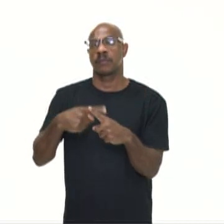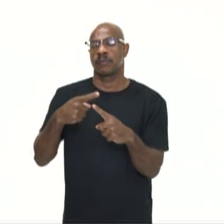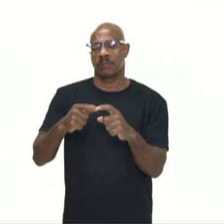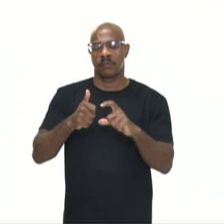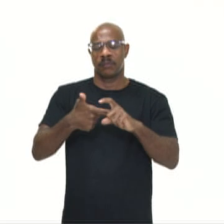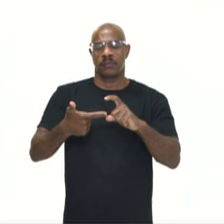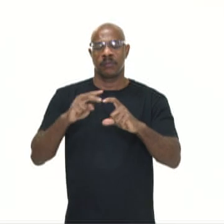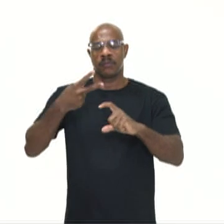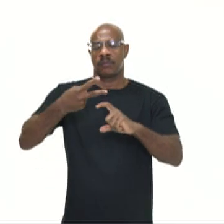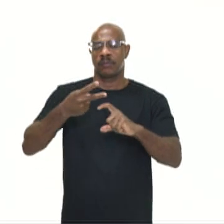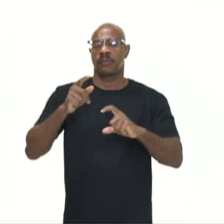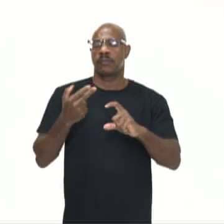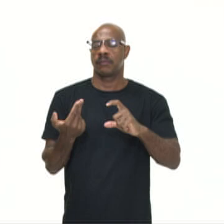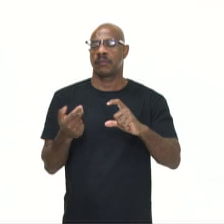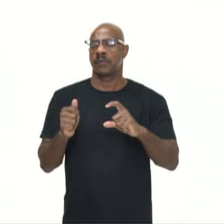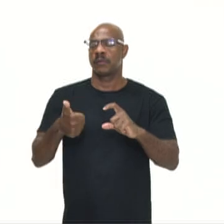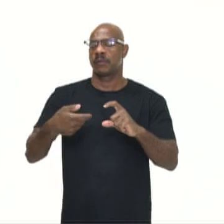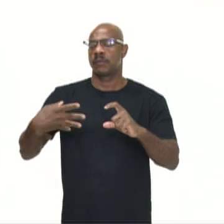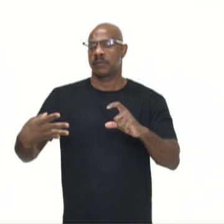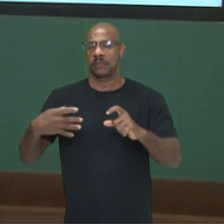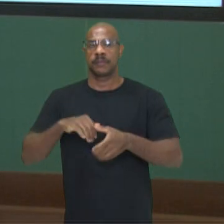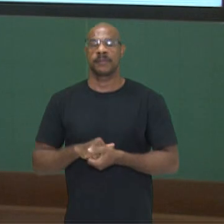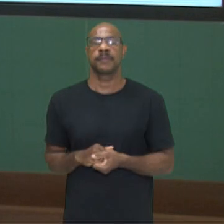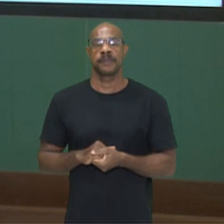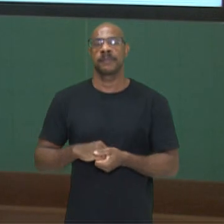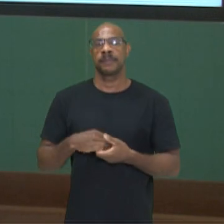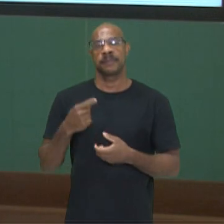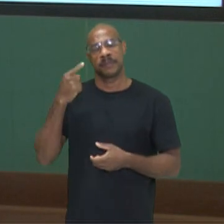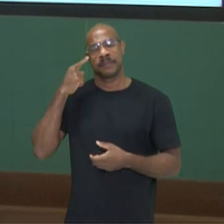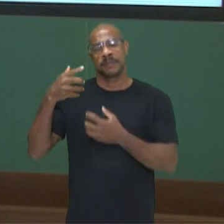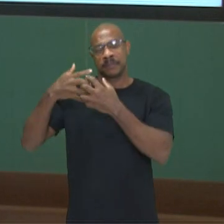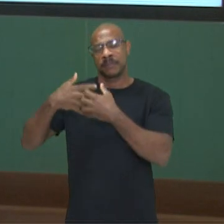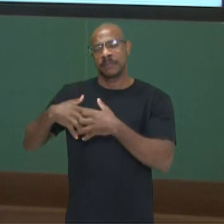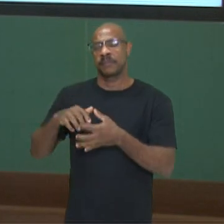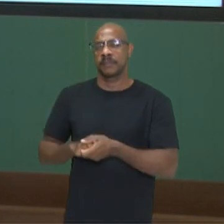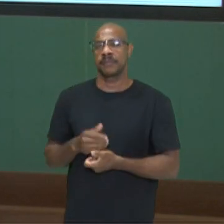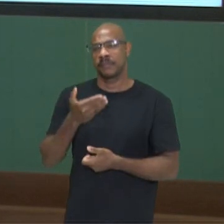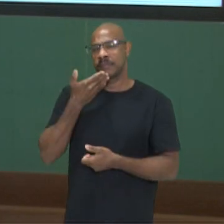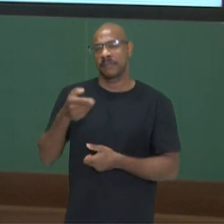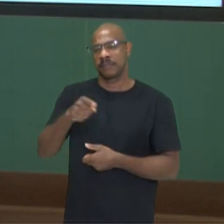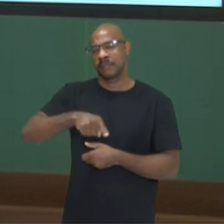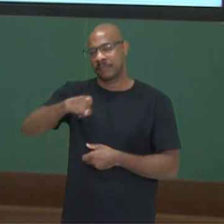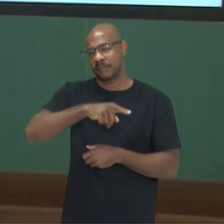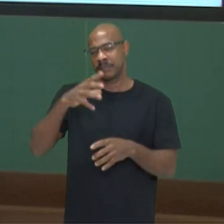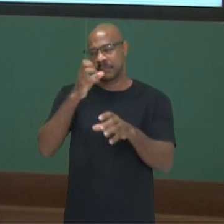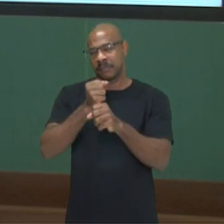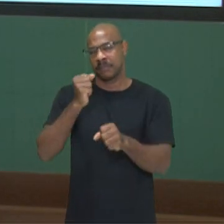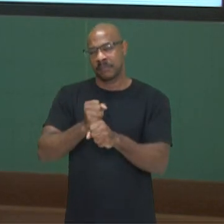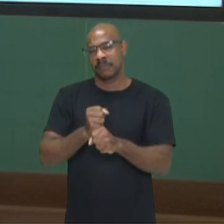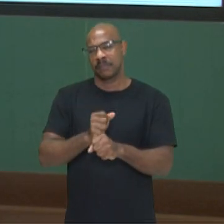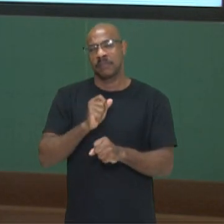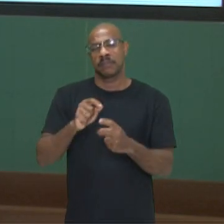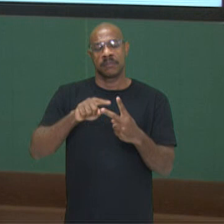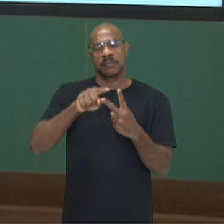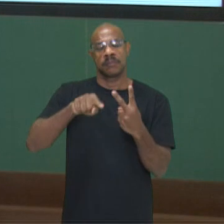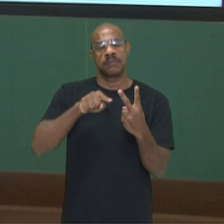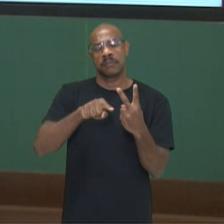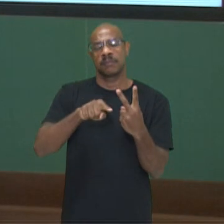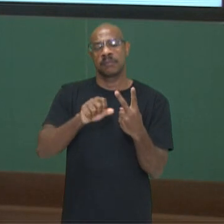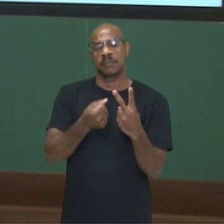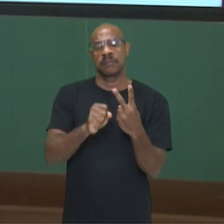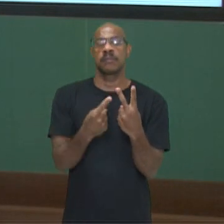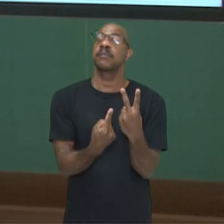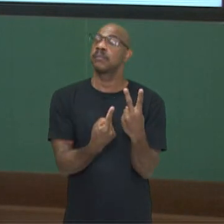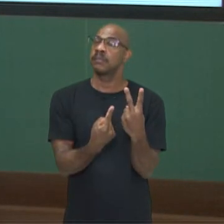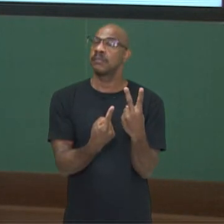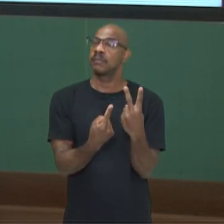144, ok? Bom, vamos pensar um pouquinho. Se eu pedisse para vocês calcularem a raiz quadrada de